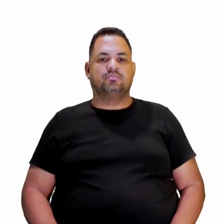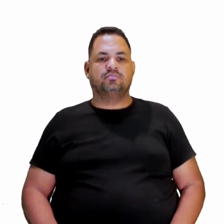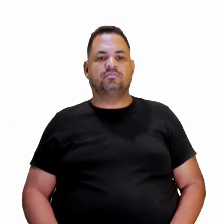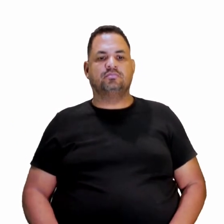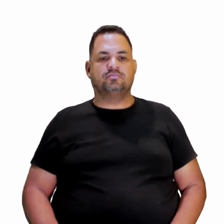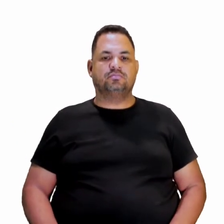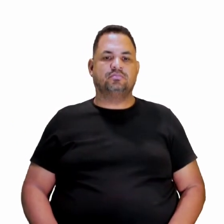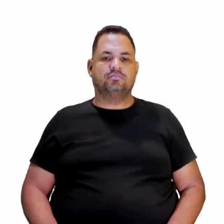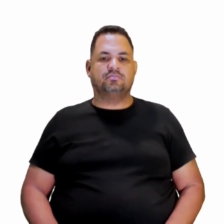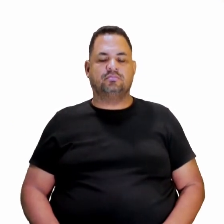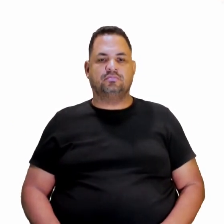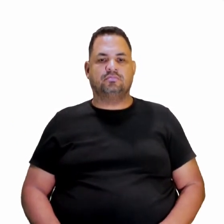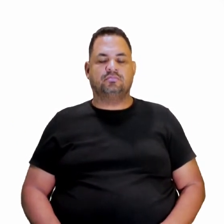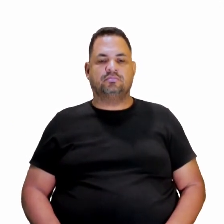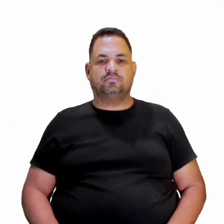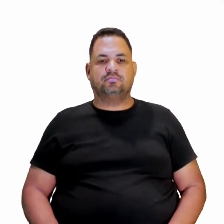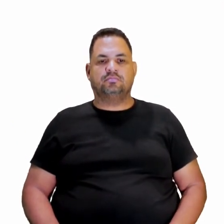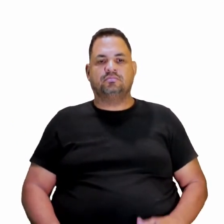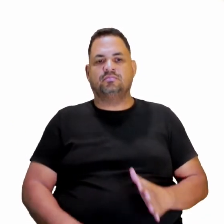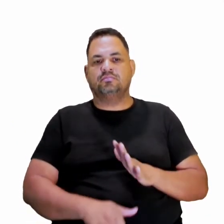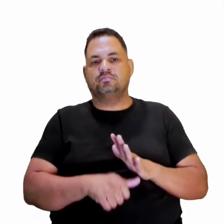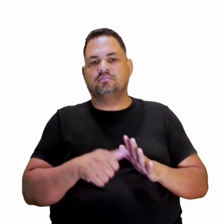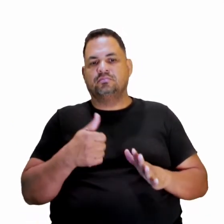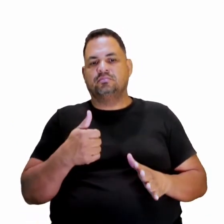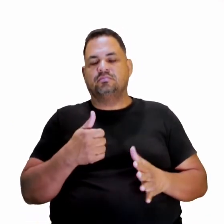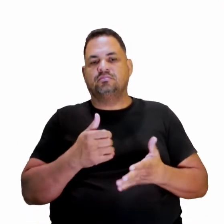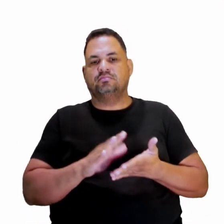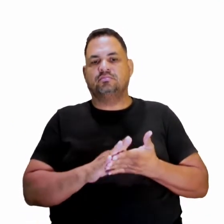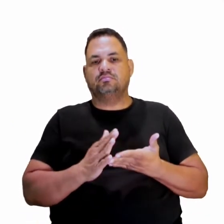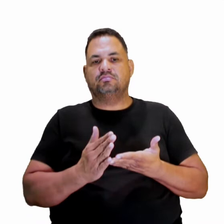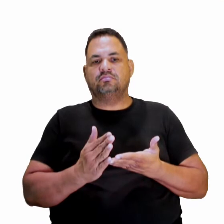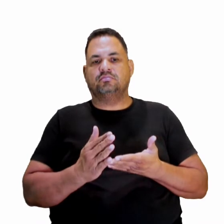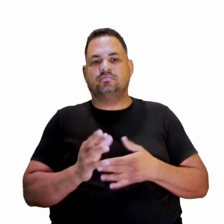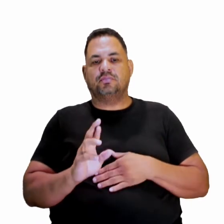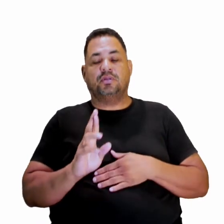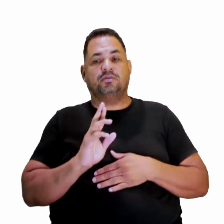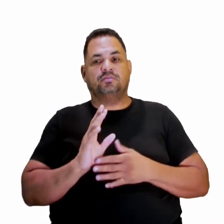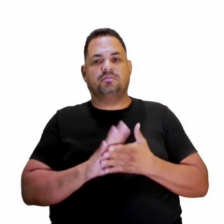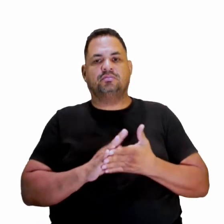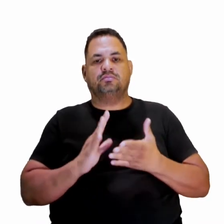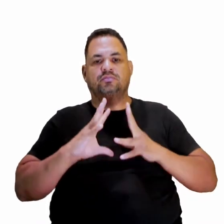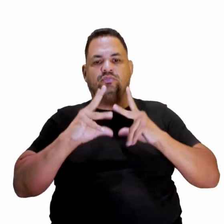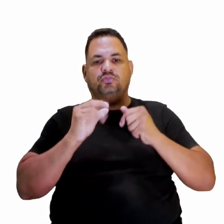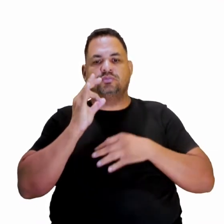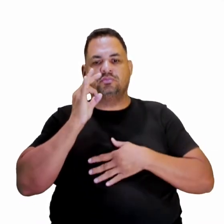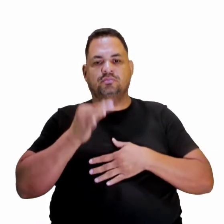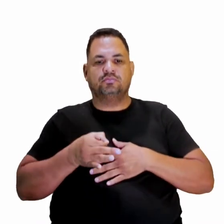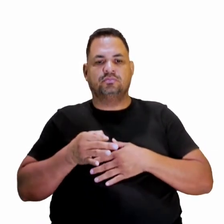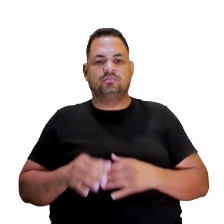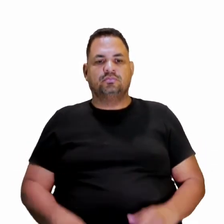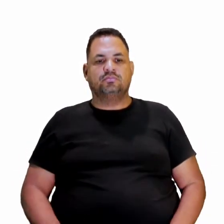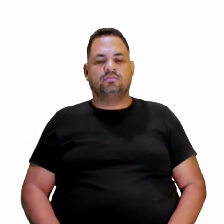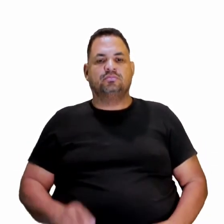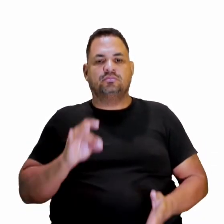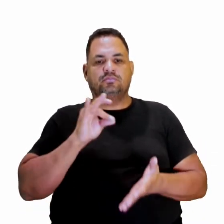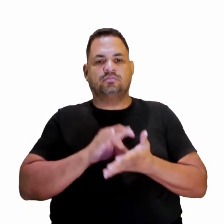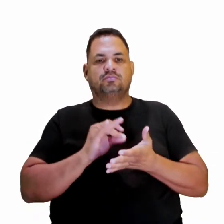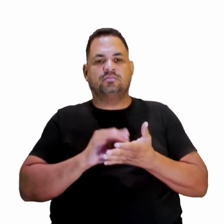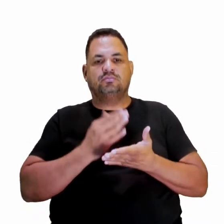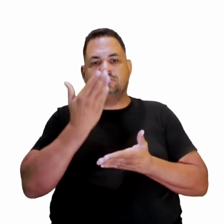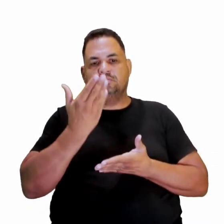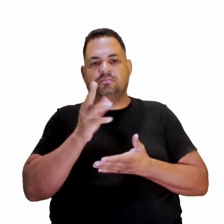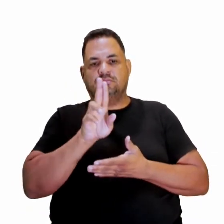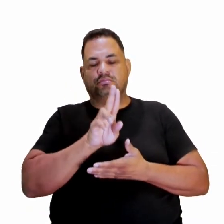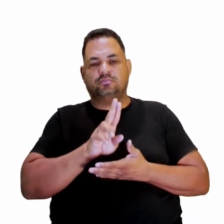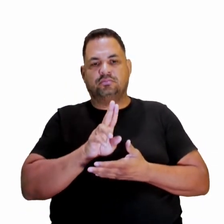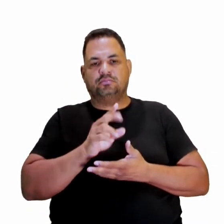o primeiro que foi o último que mandou a resposta correta. Não que essas respostas não estivessem corretas, não todas corretas se fosse na afirmativa. Mas aqui eu